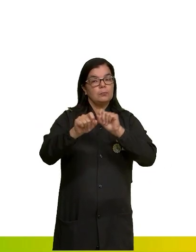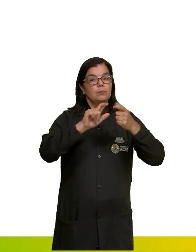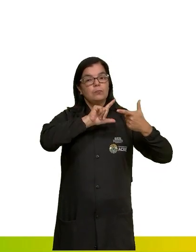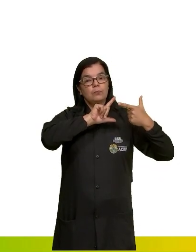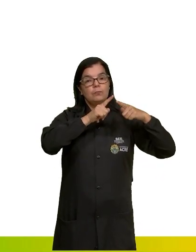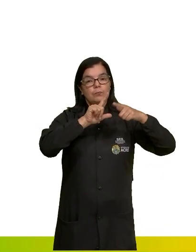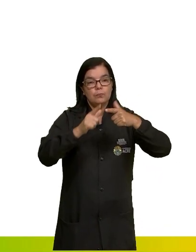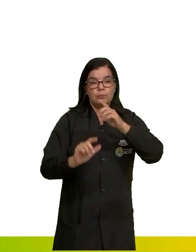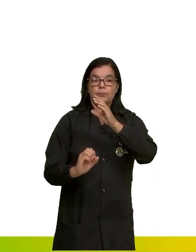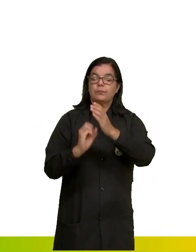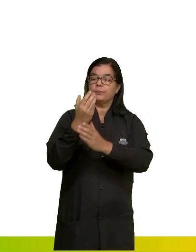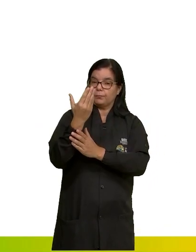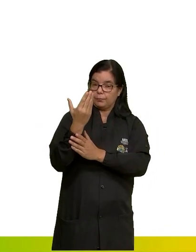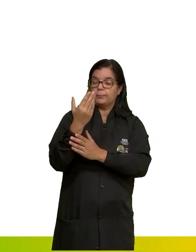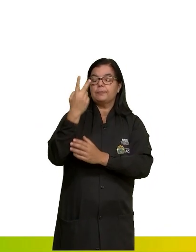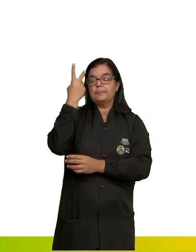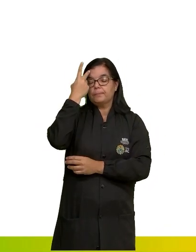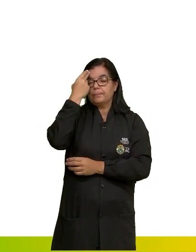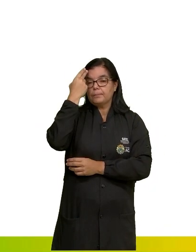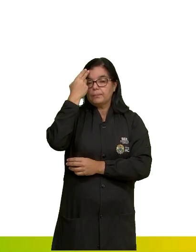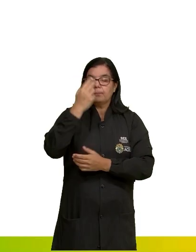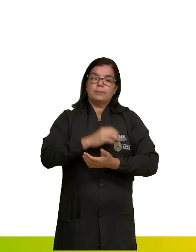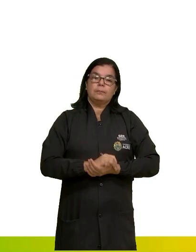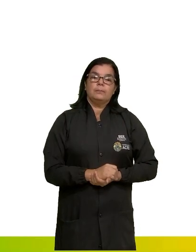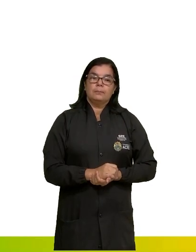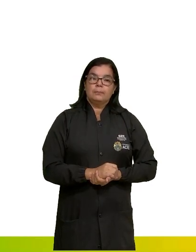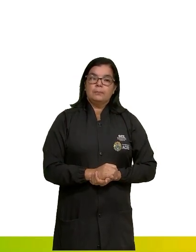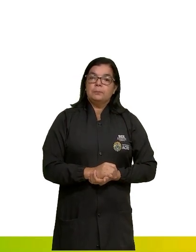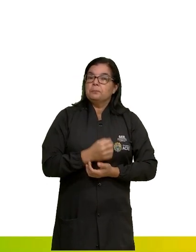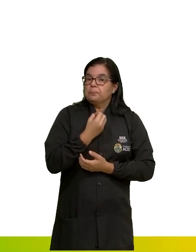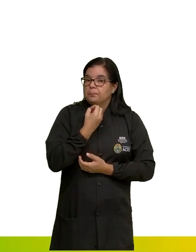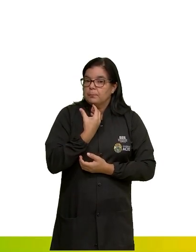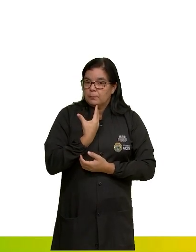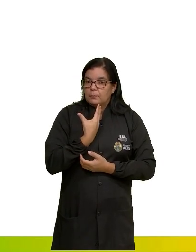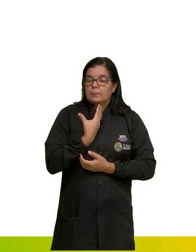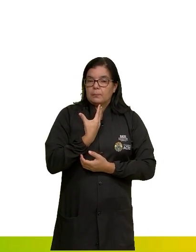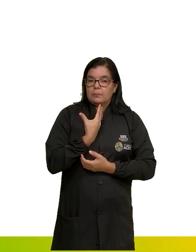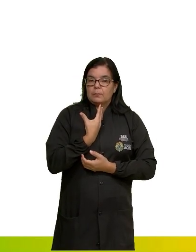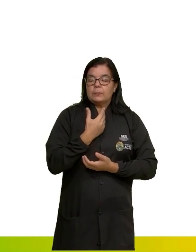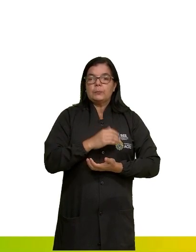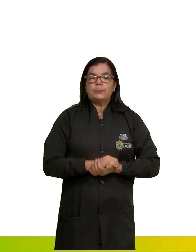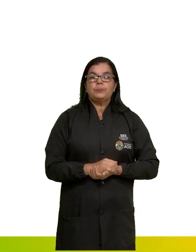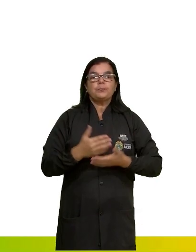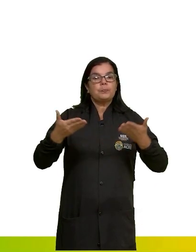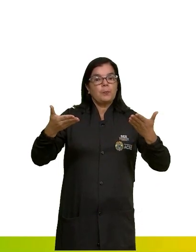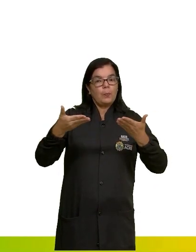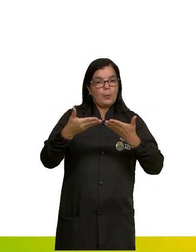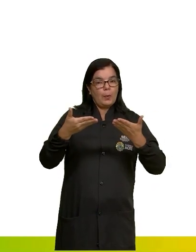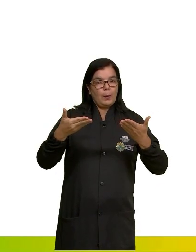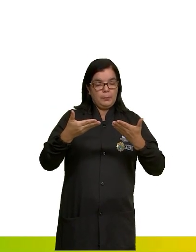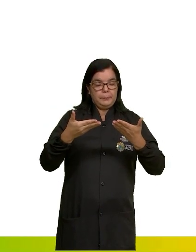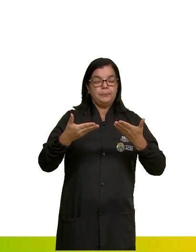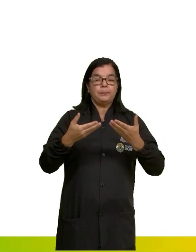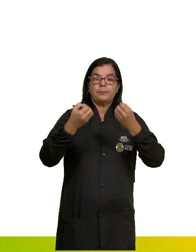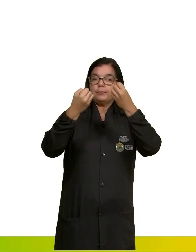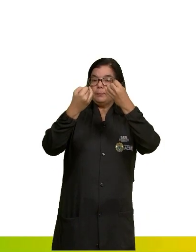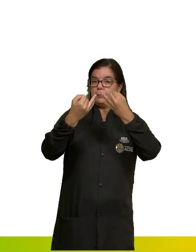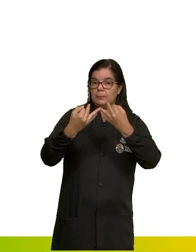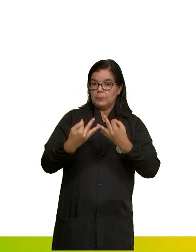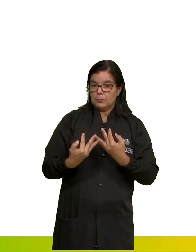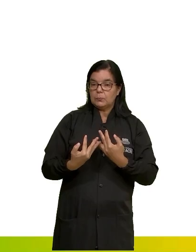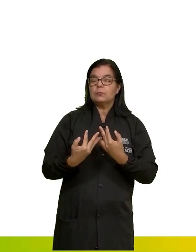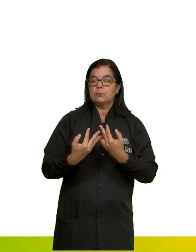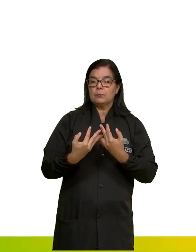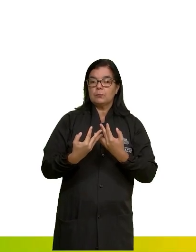origens e fenômenos naturais, né? Muito bem. Então agora nós vamos tratar